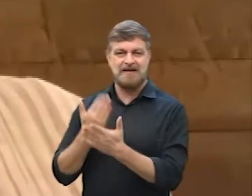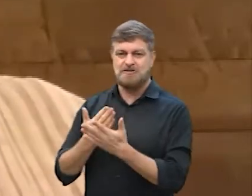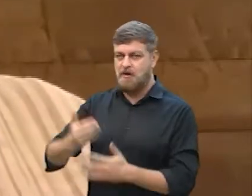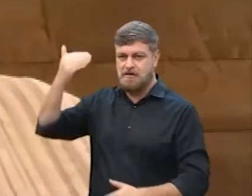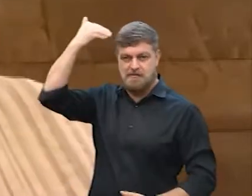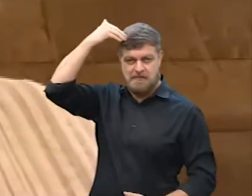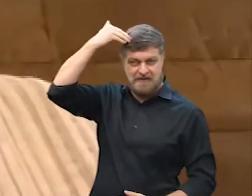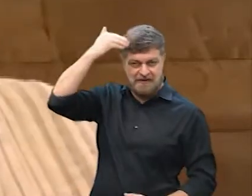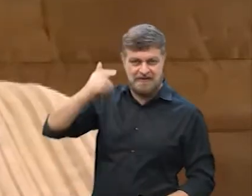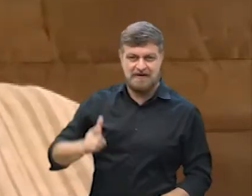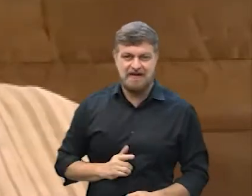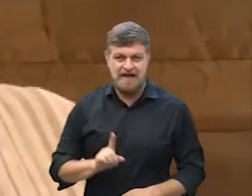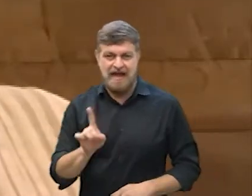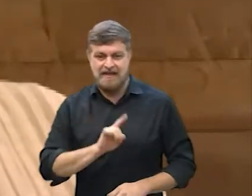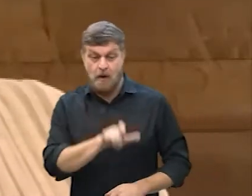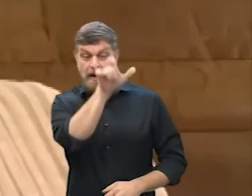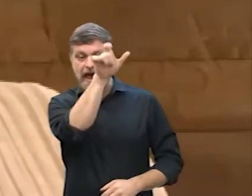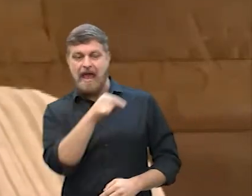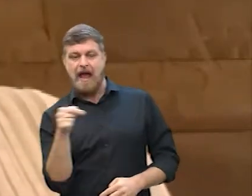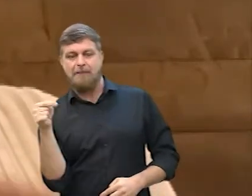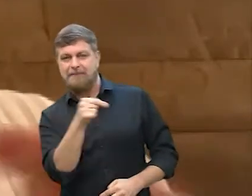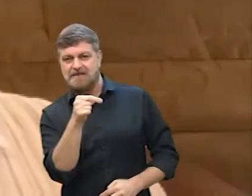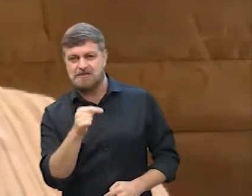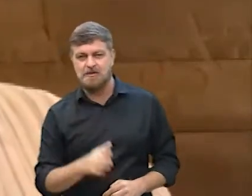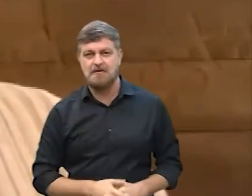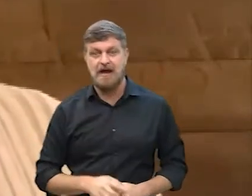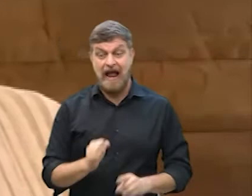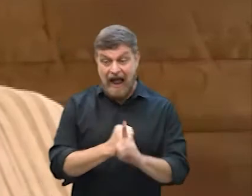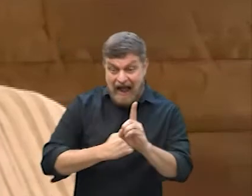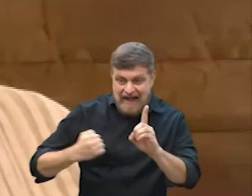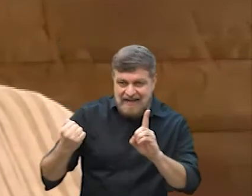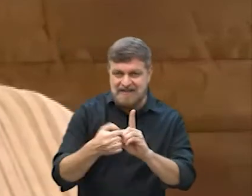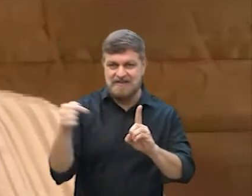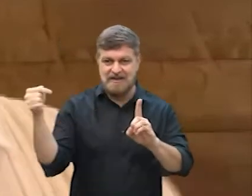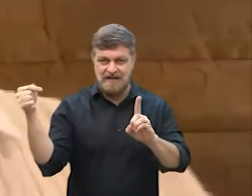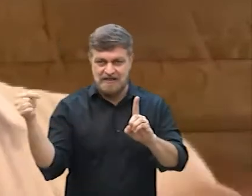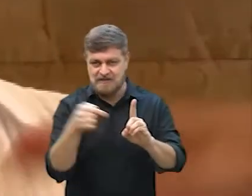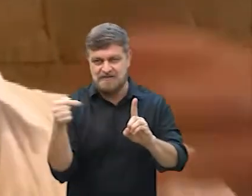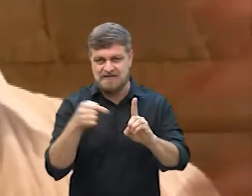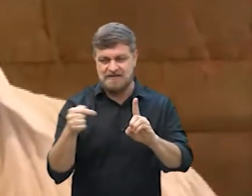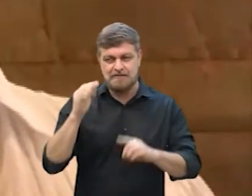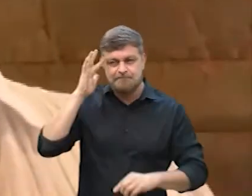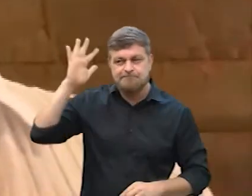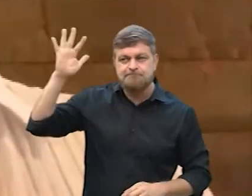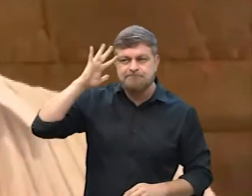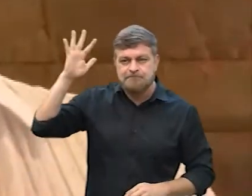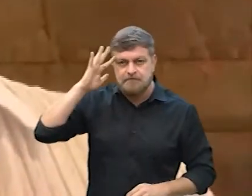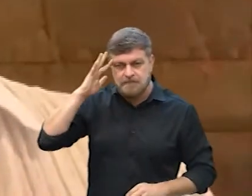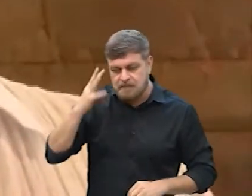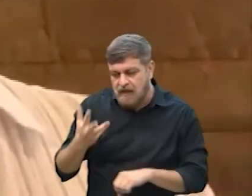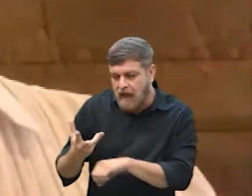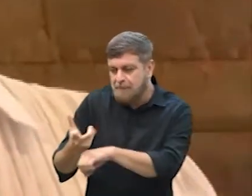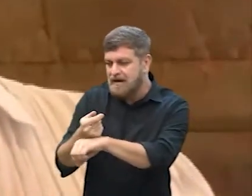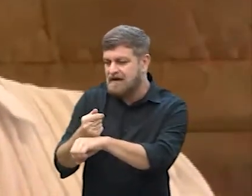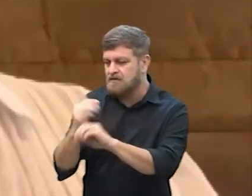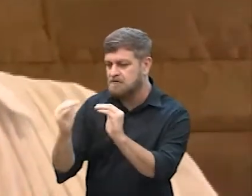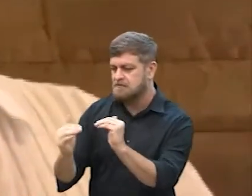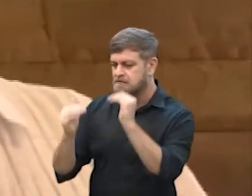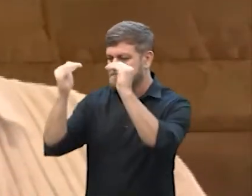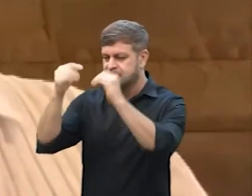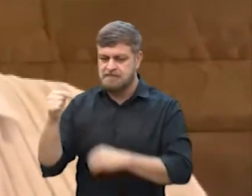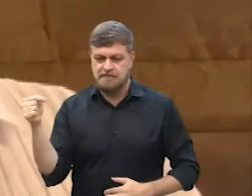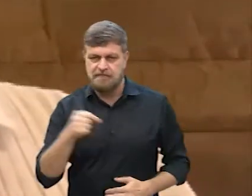e não muito menos no sujeito. Ela é no que a nossa sociedade produz de maravilhoso para uns e